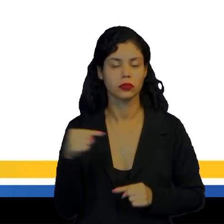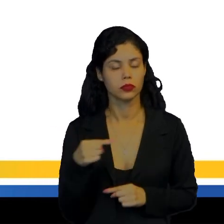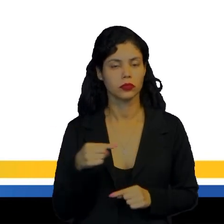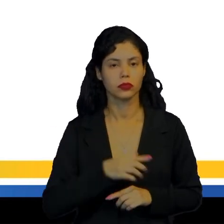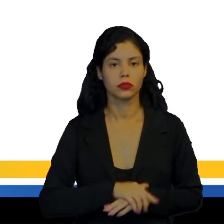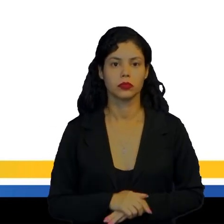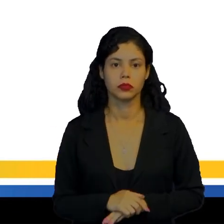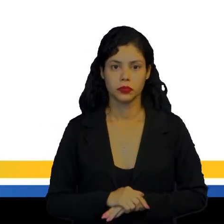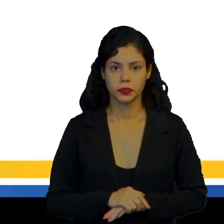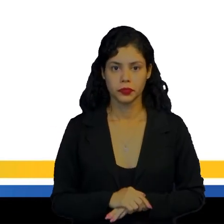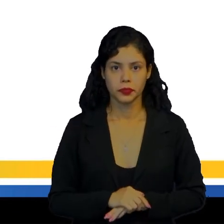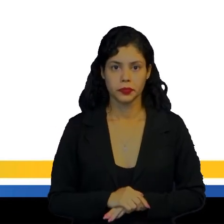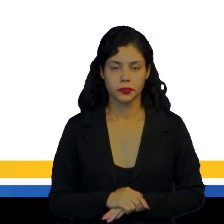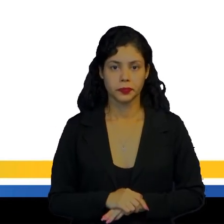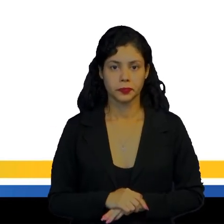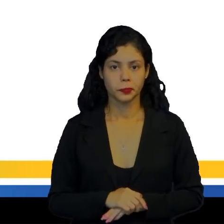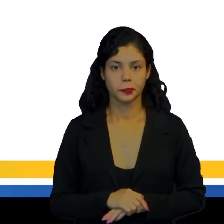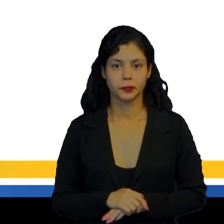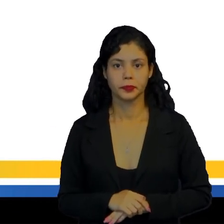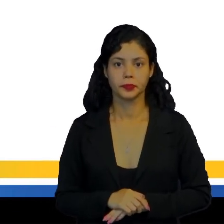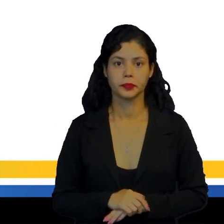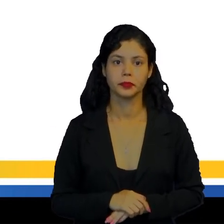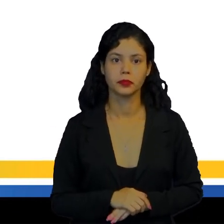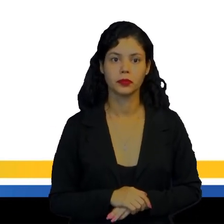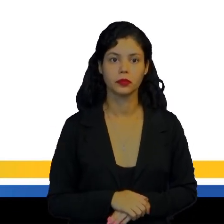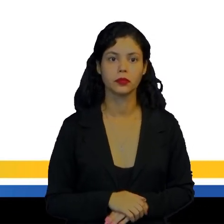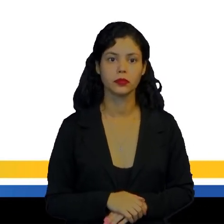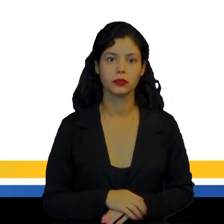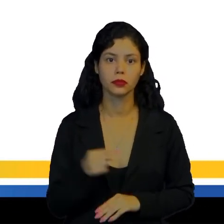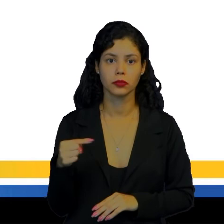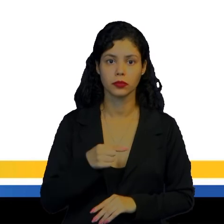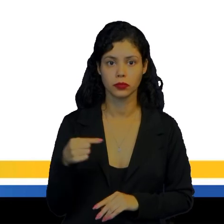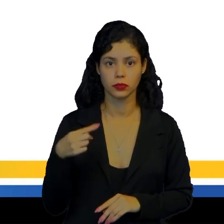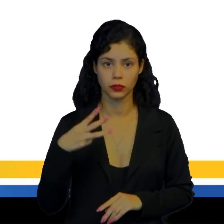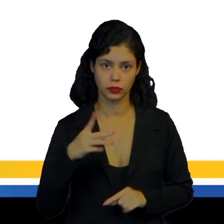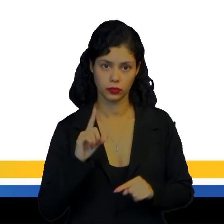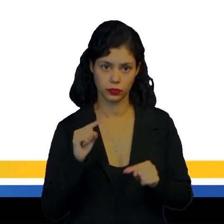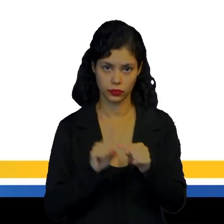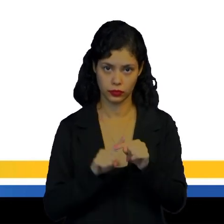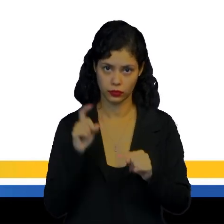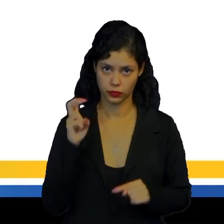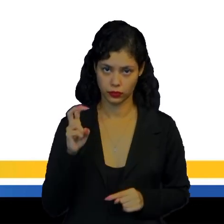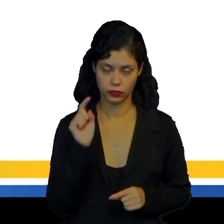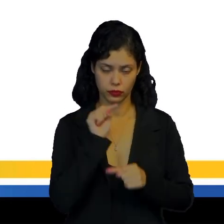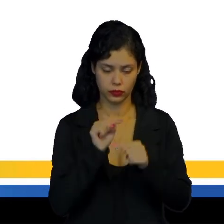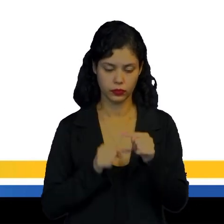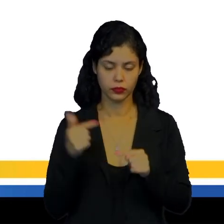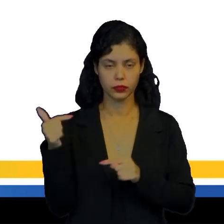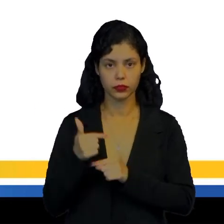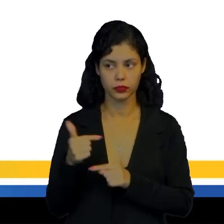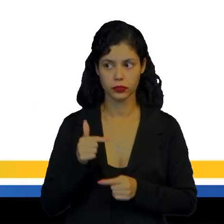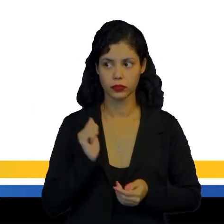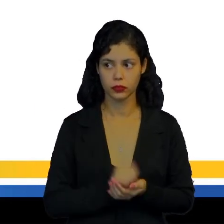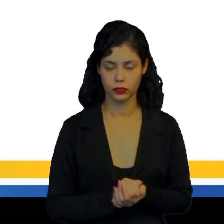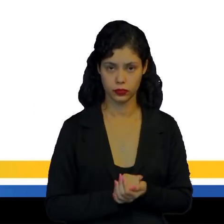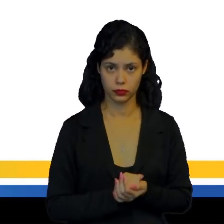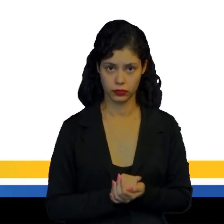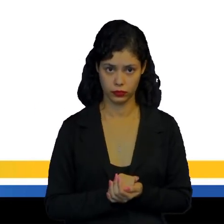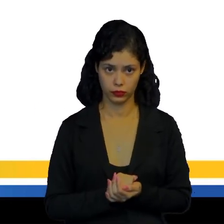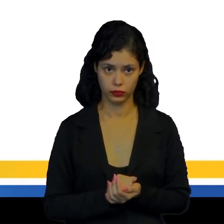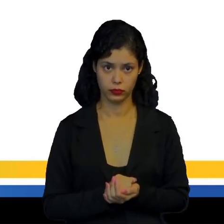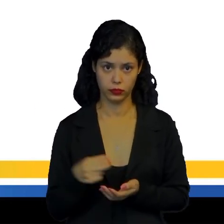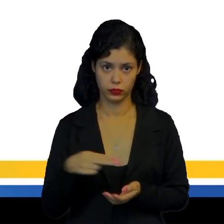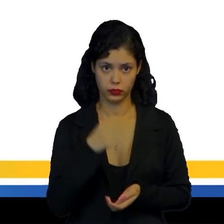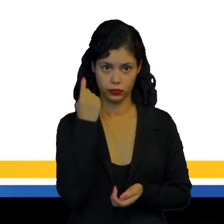sinal negativo da operação. Menos 3 mais 5 dividido para 2, que vai ficar 2 sobre 2,